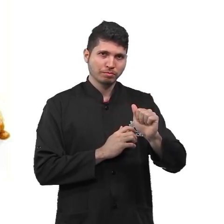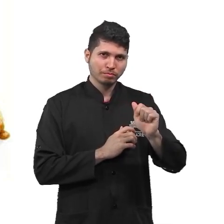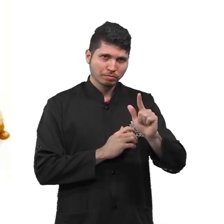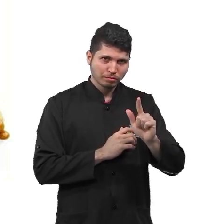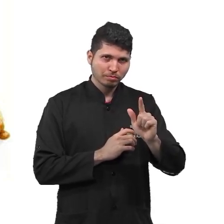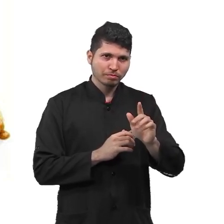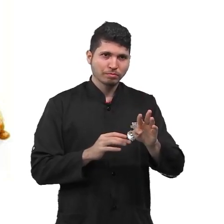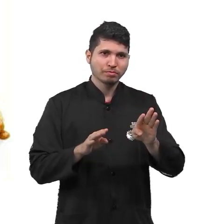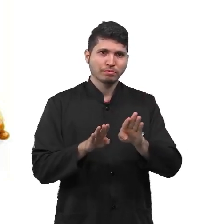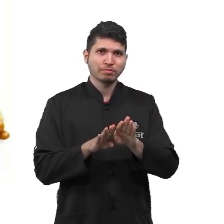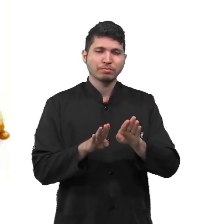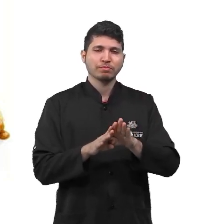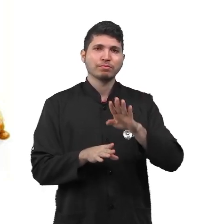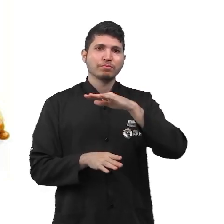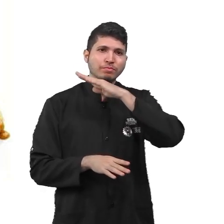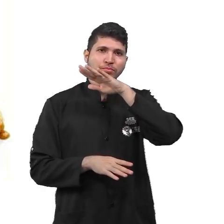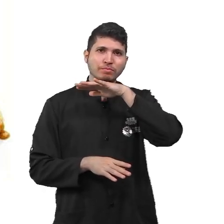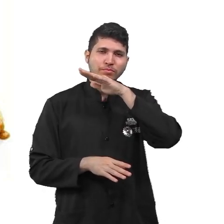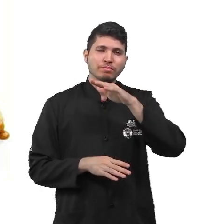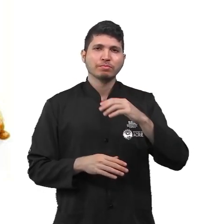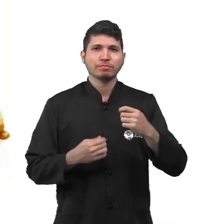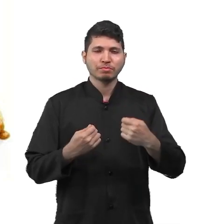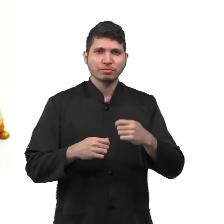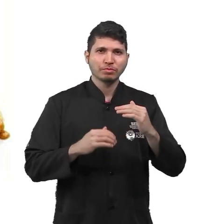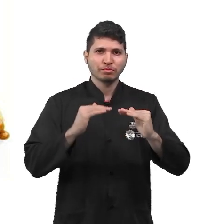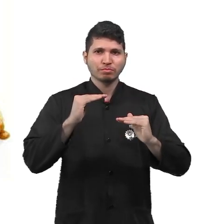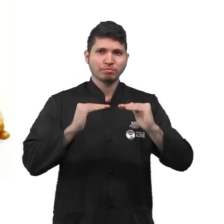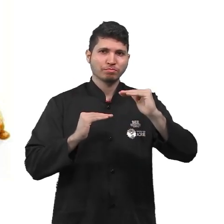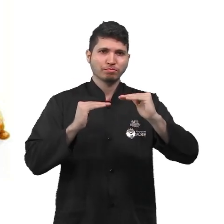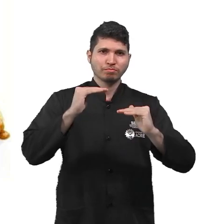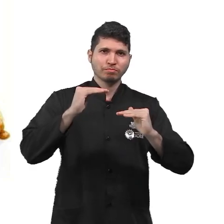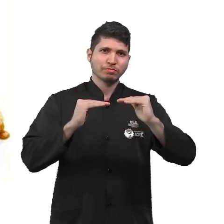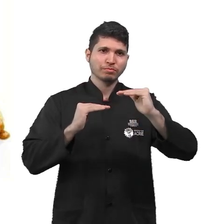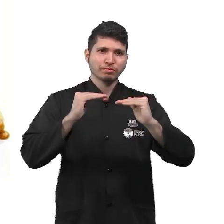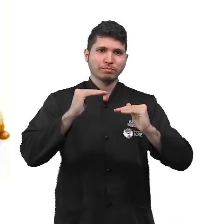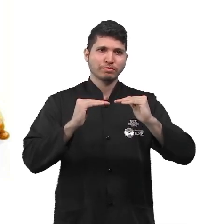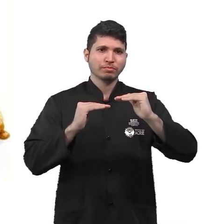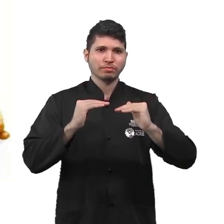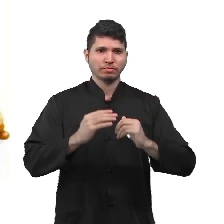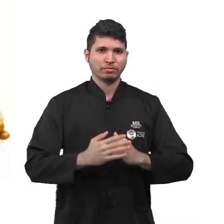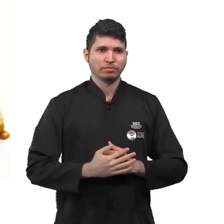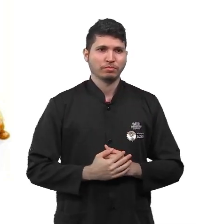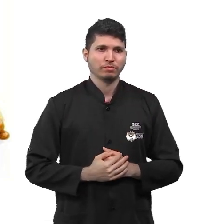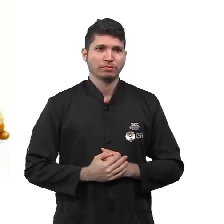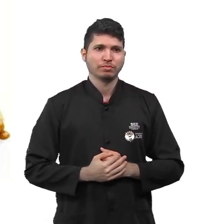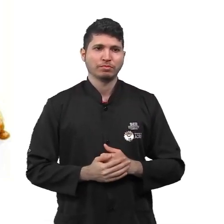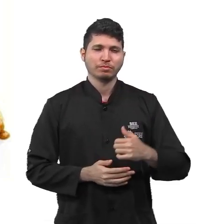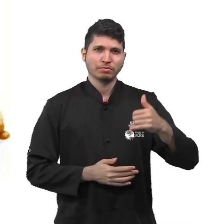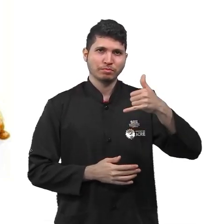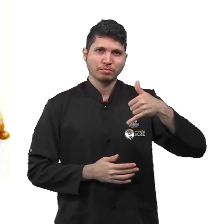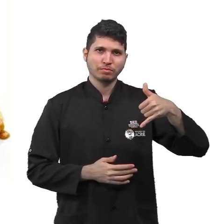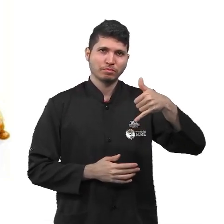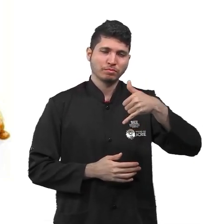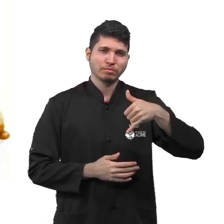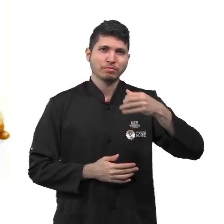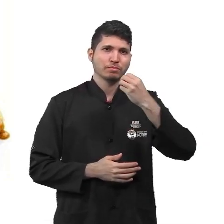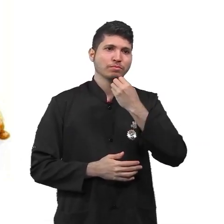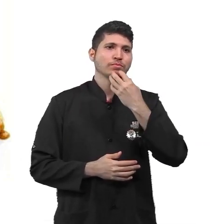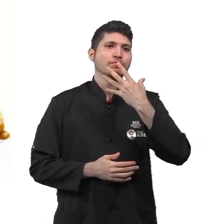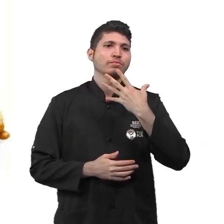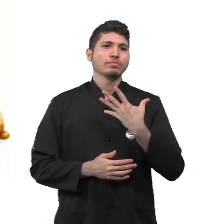deve ser feito ali de forma equilibrada. Então, a gente tem ali os lipídios, ó, que são lipídios que têm o quê? Uma gordura boa, como